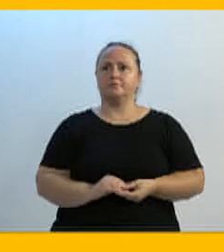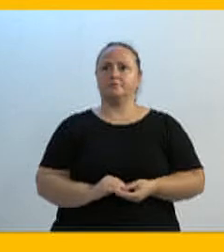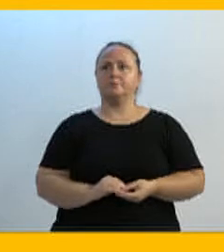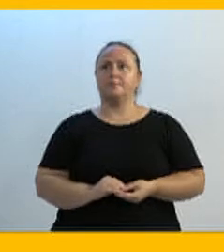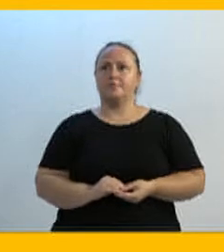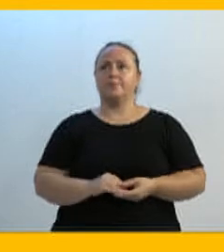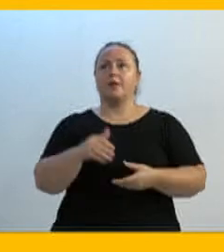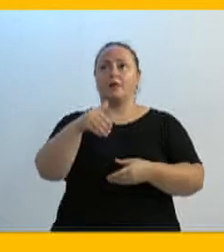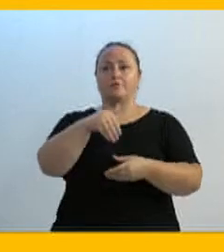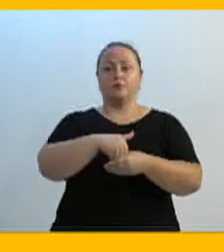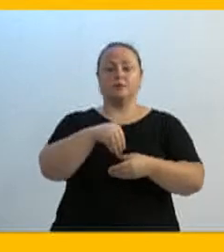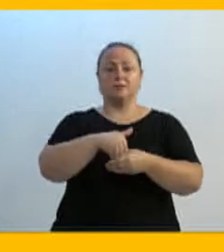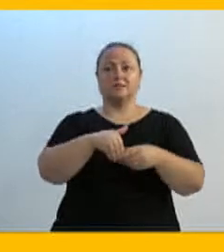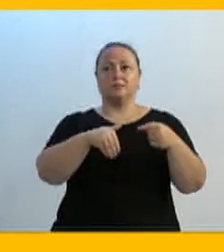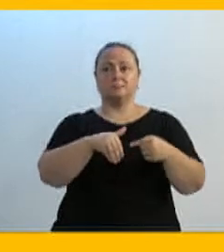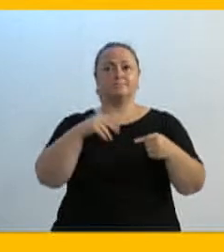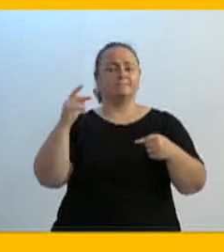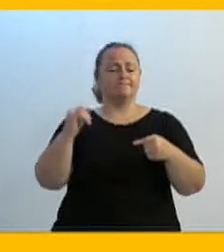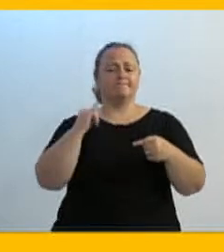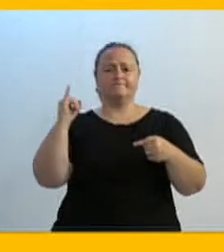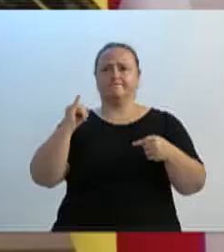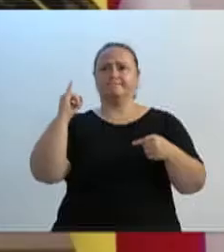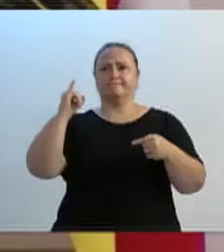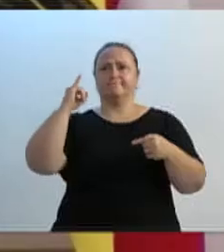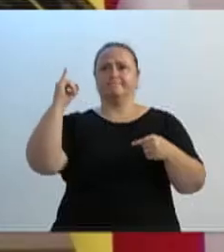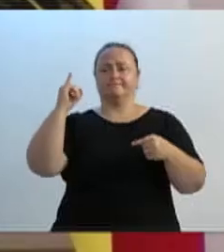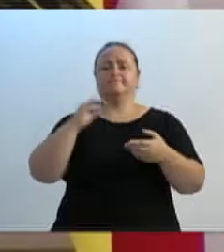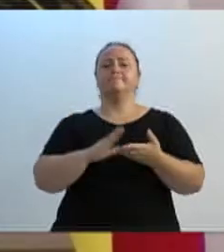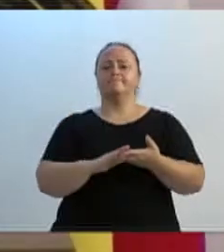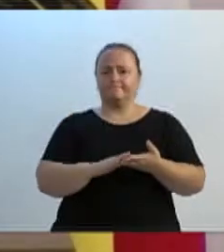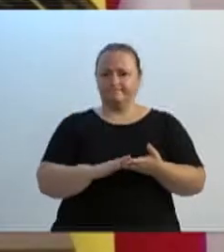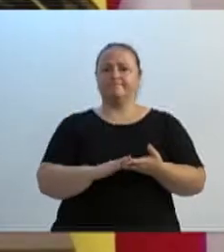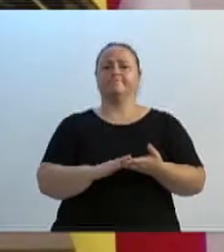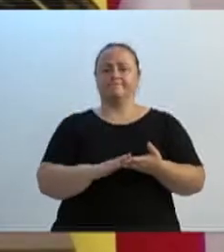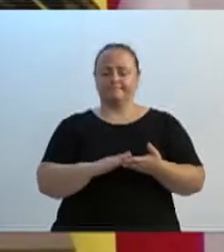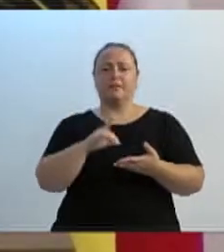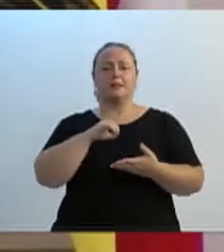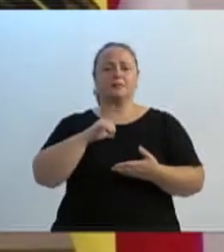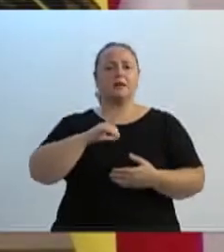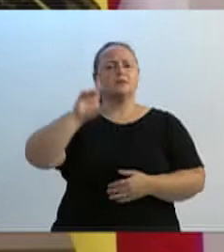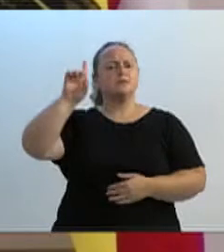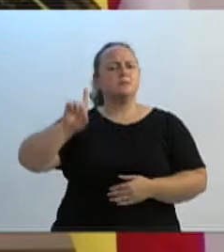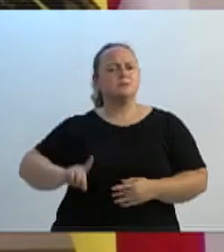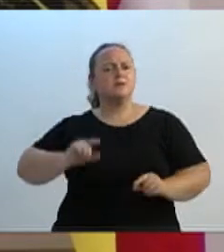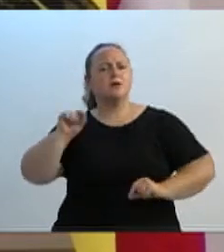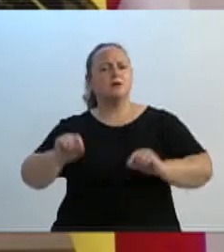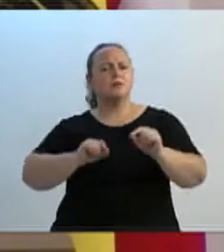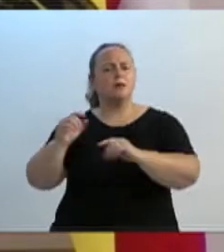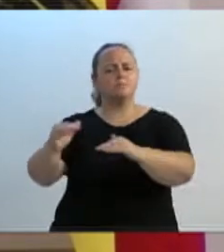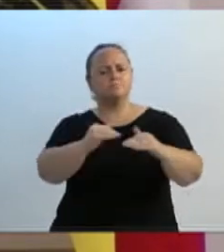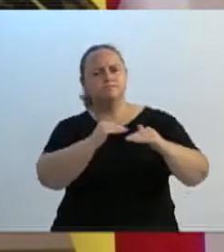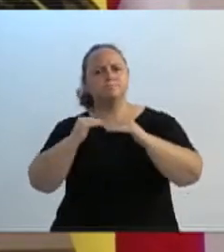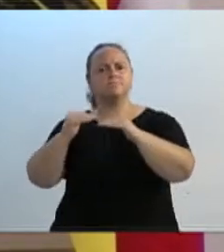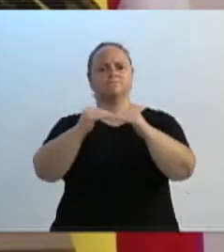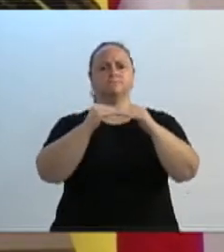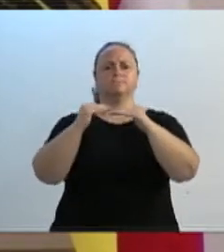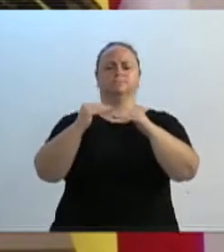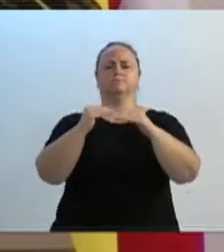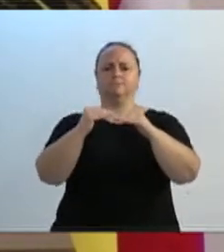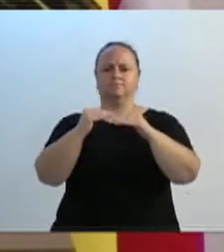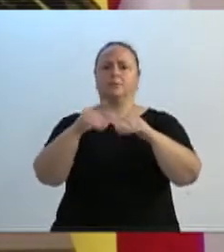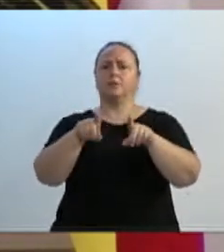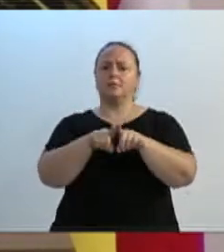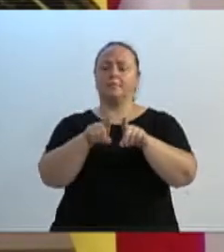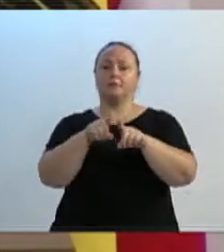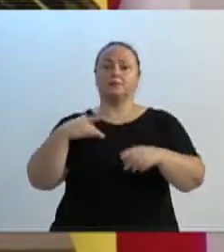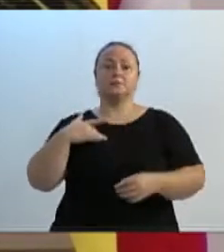muito importante. É uma votação muito importante porque se trata de direito de igualdade, porque se trata da importância da saúde pública e porque se trata,